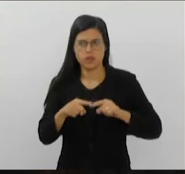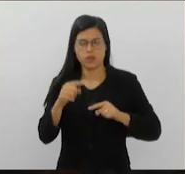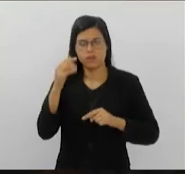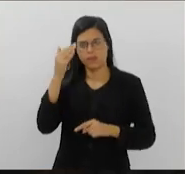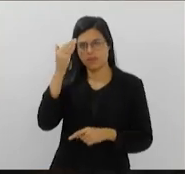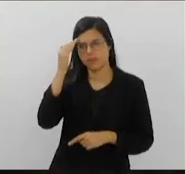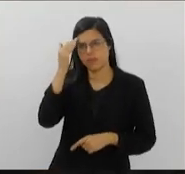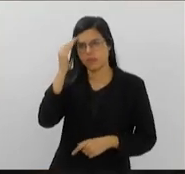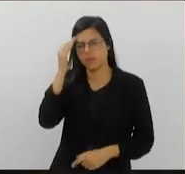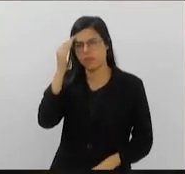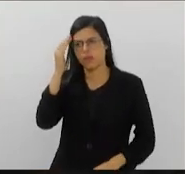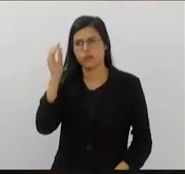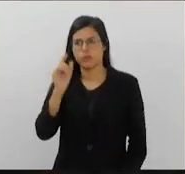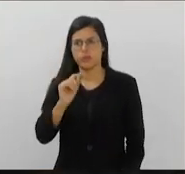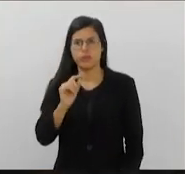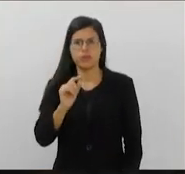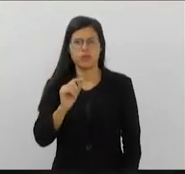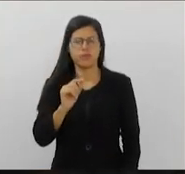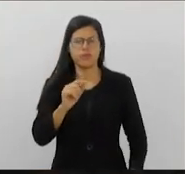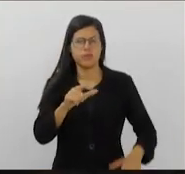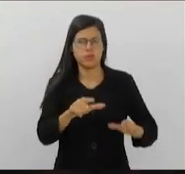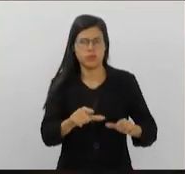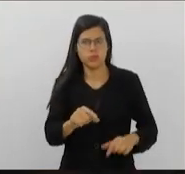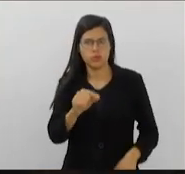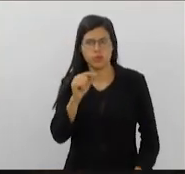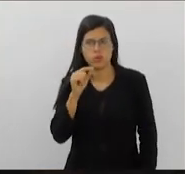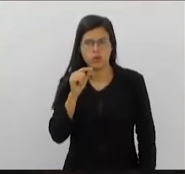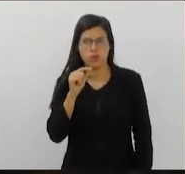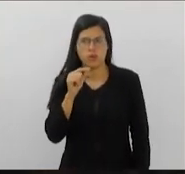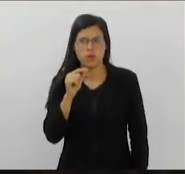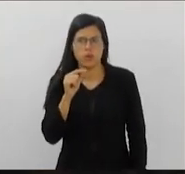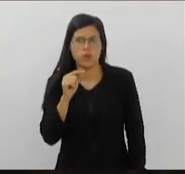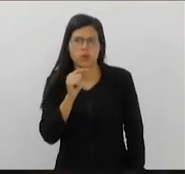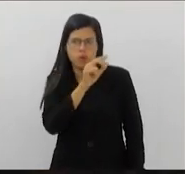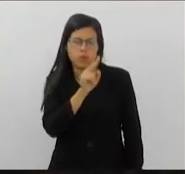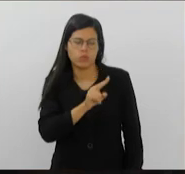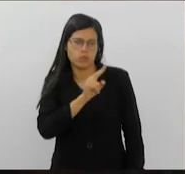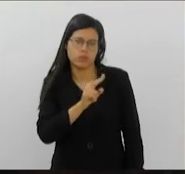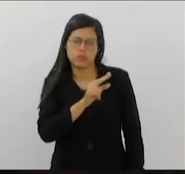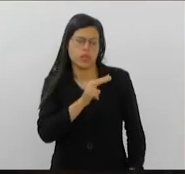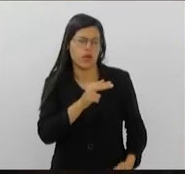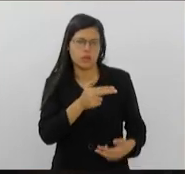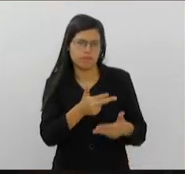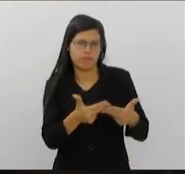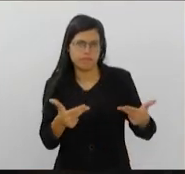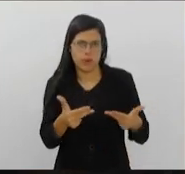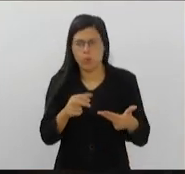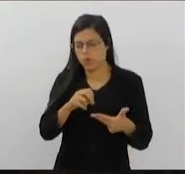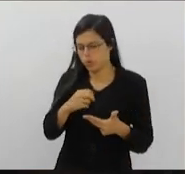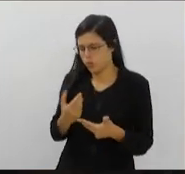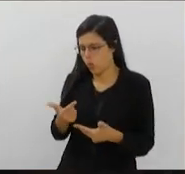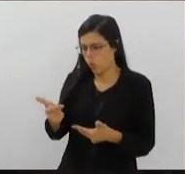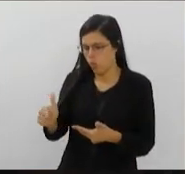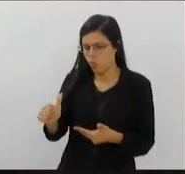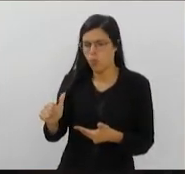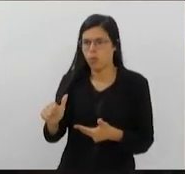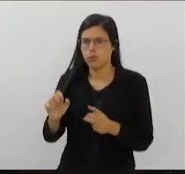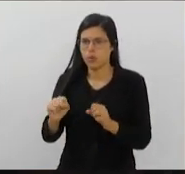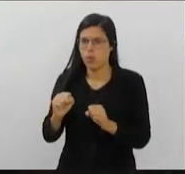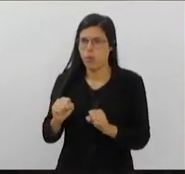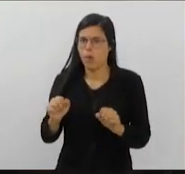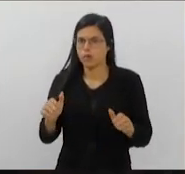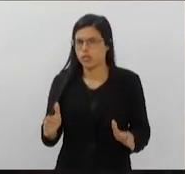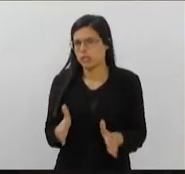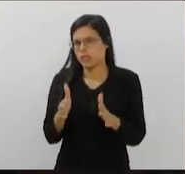né, quando você escolhe entre consumir uma determinada coisa ou outra, você pode estar